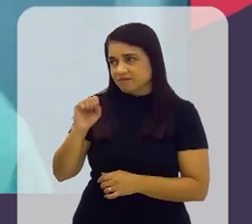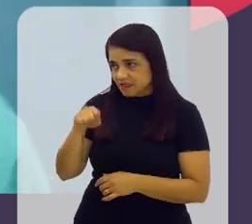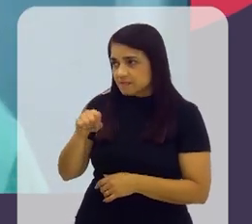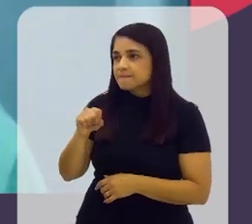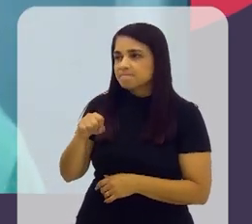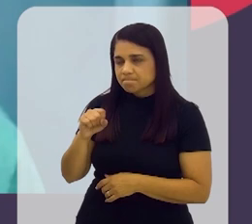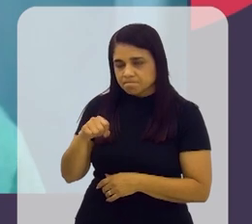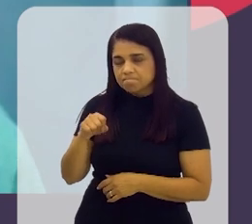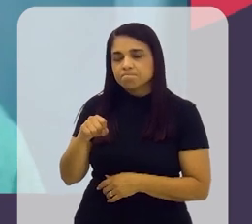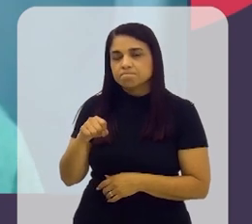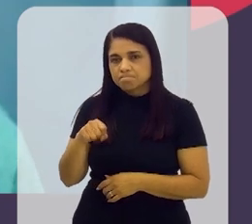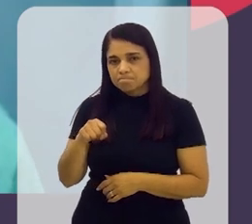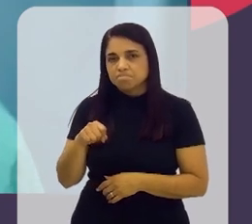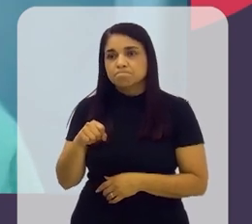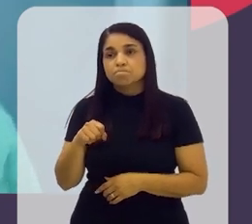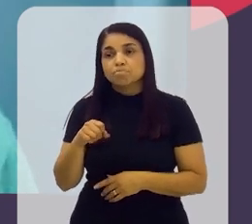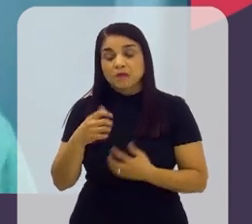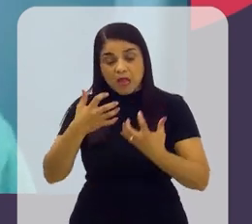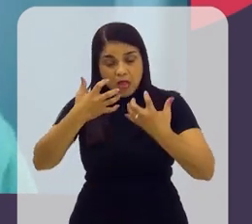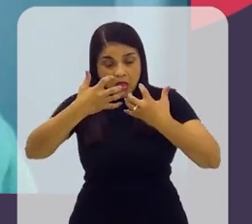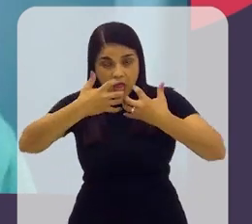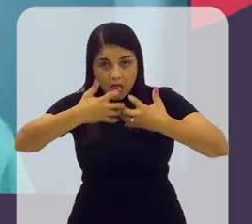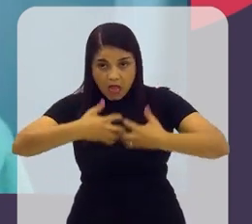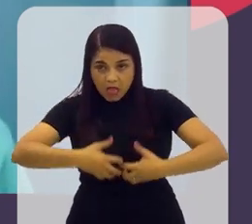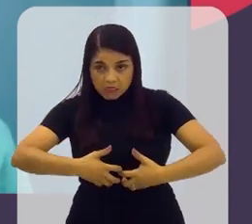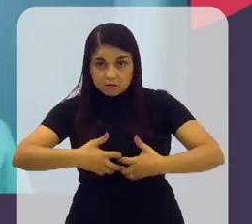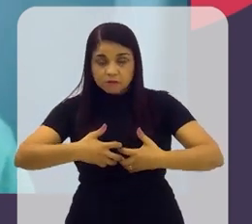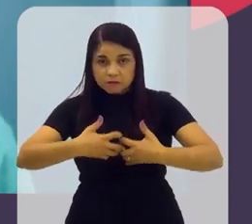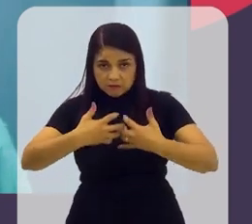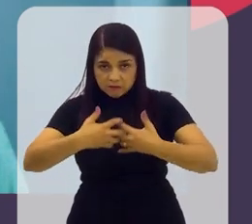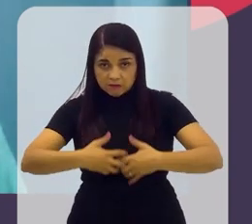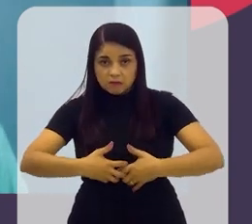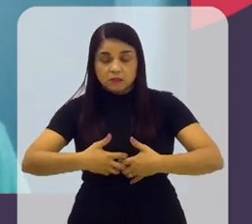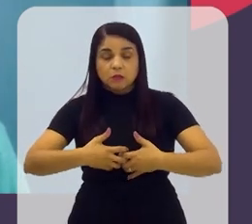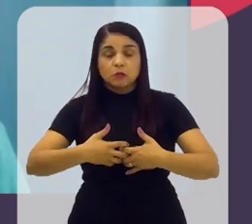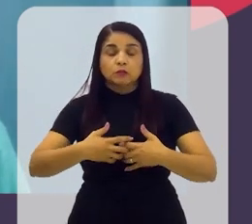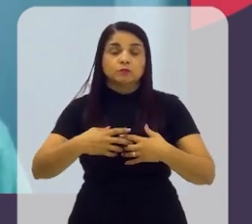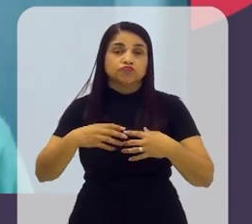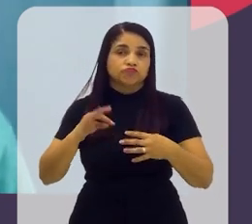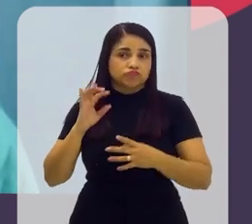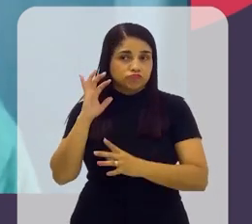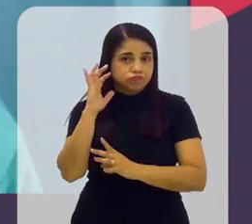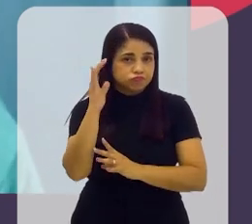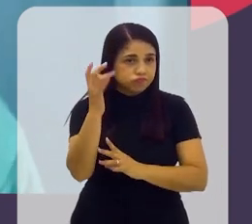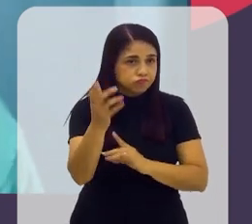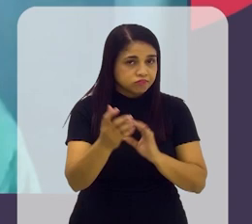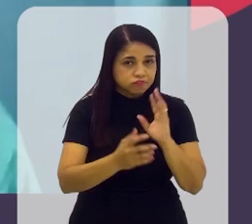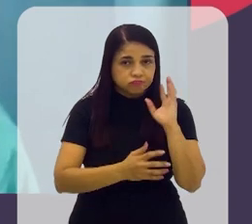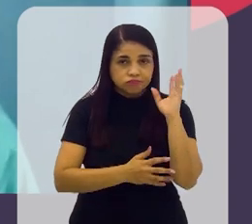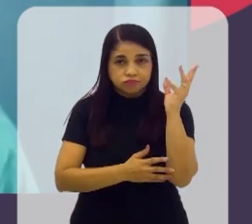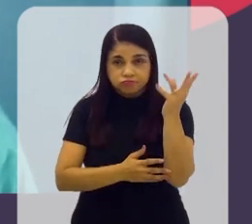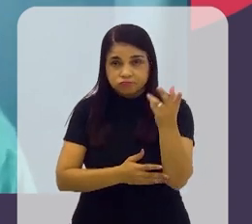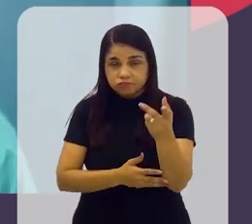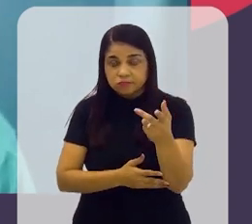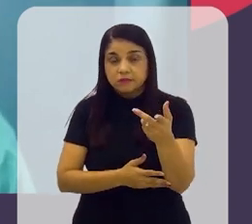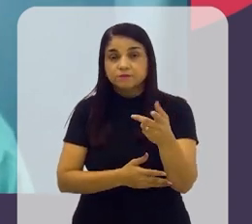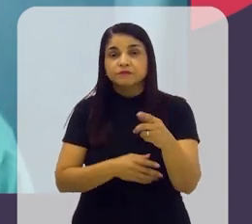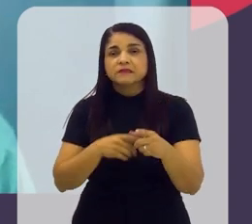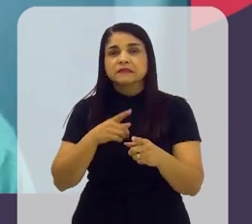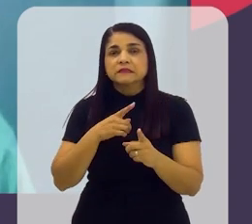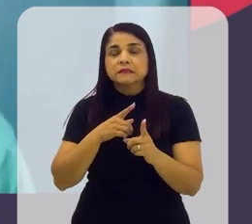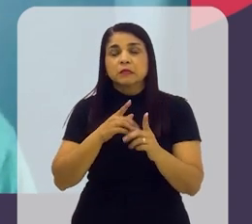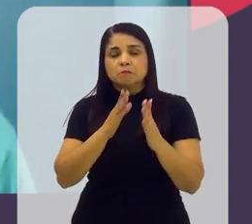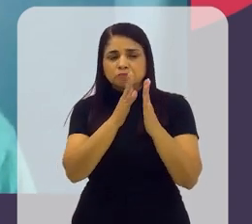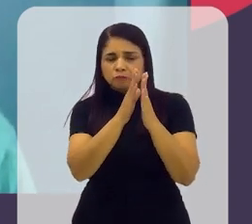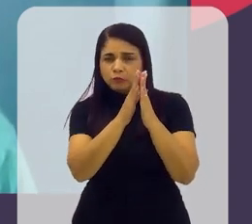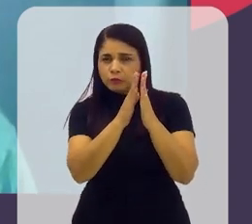porque toda adaptação que um organismo tem, e isso inclui as plantas, isso ocorre numa escala